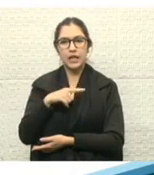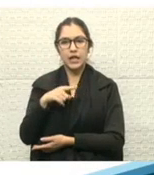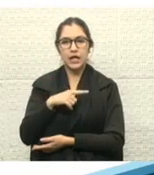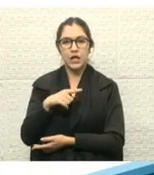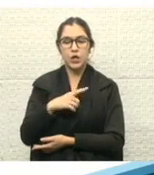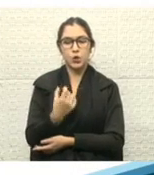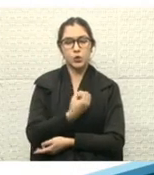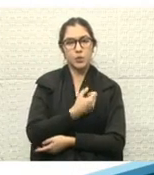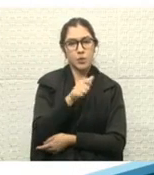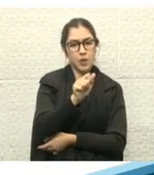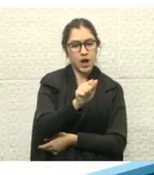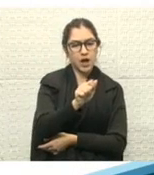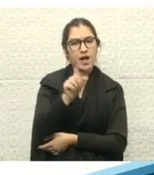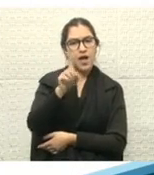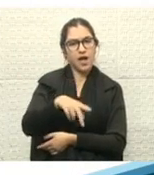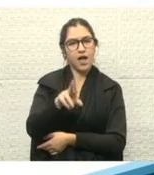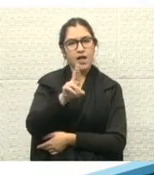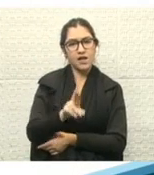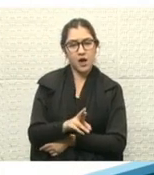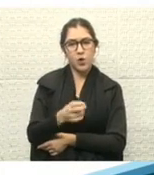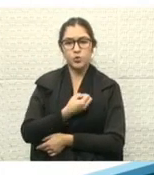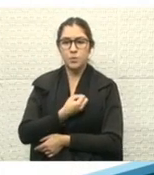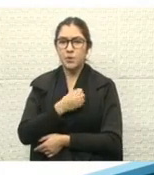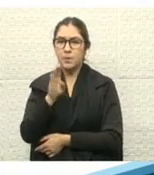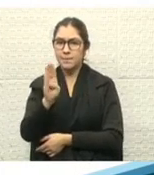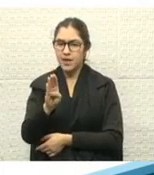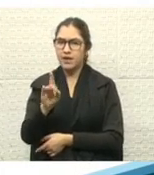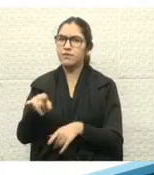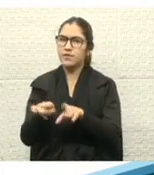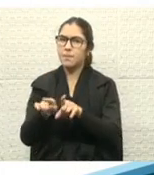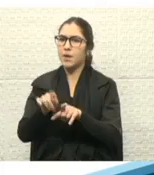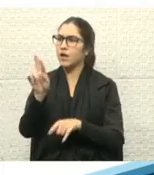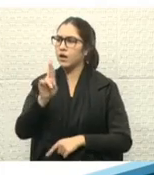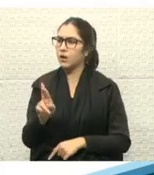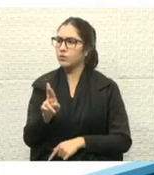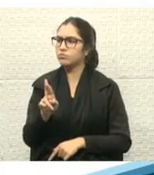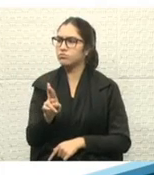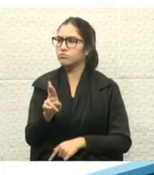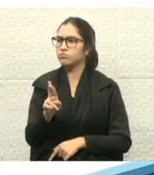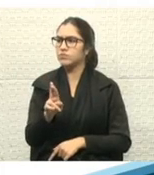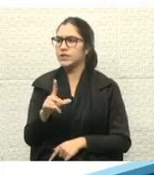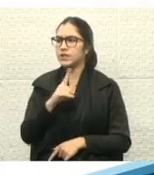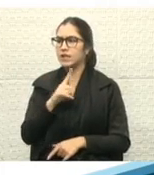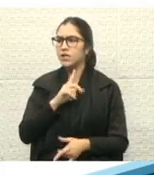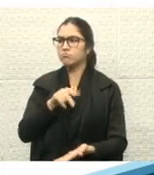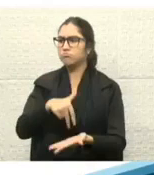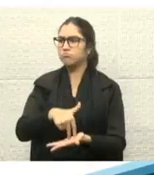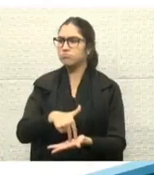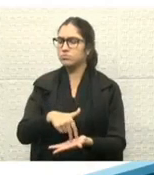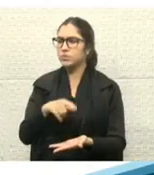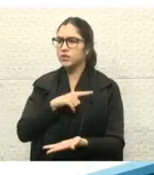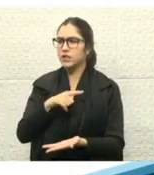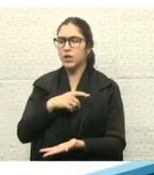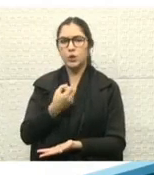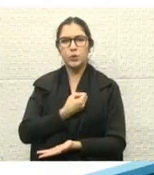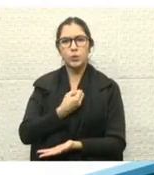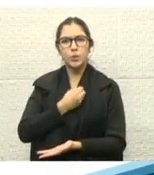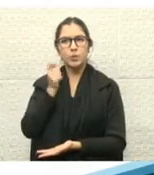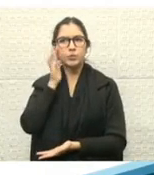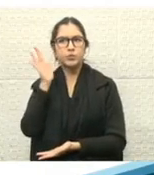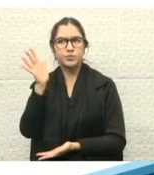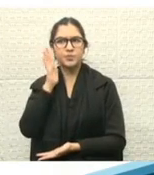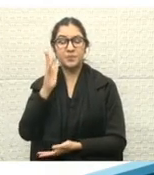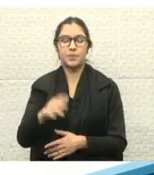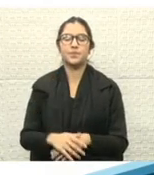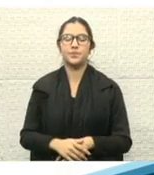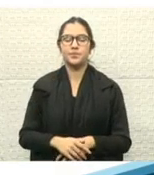um número A, que é real, um número B, que também é real, e tenho a presença da unidade imaginária.